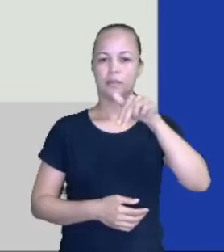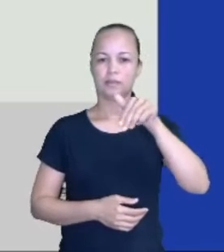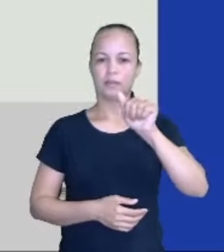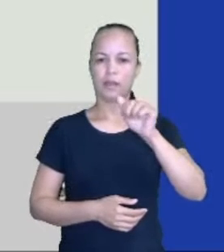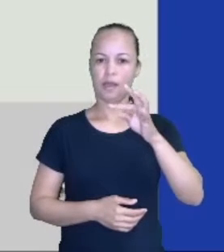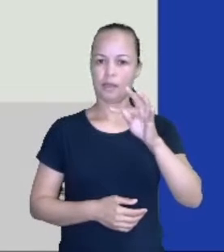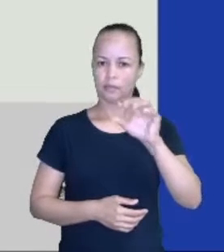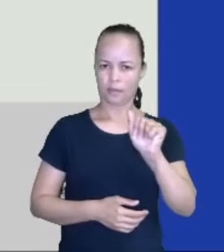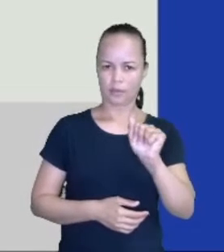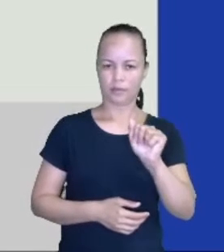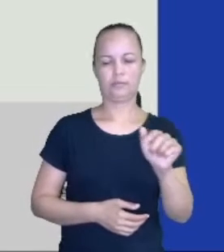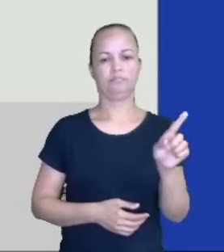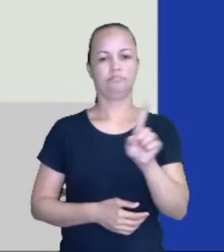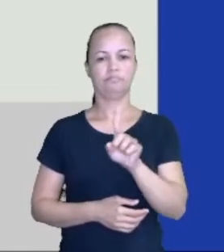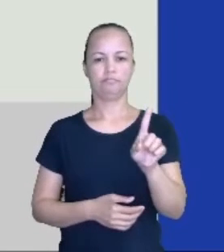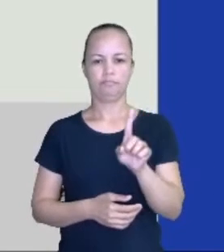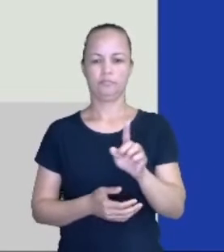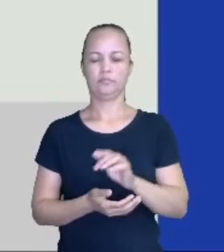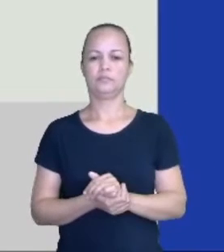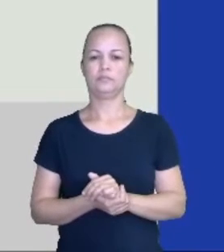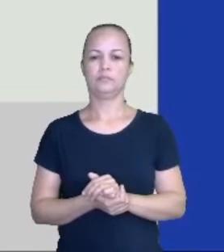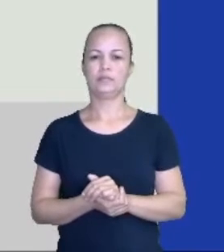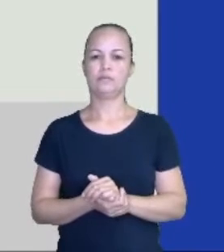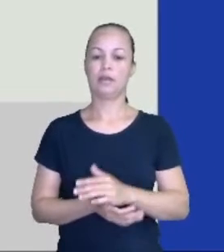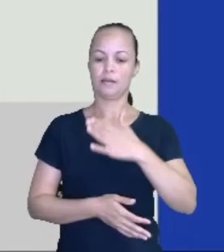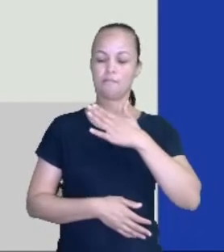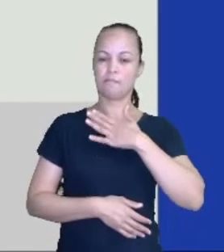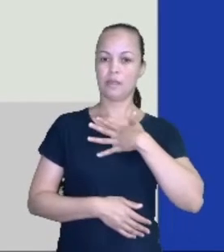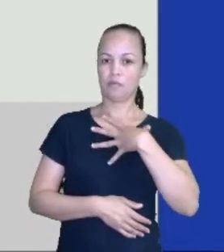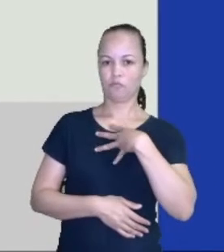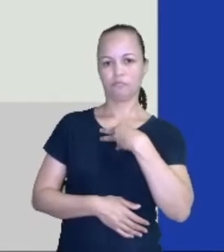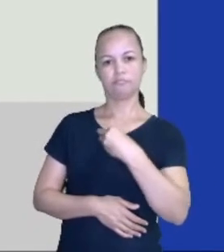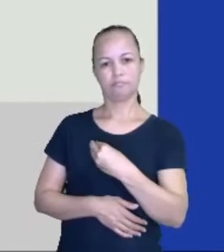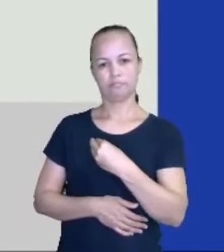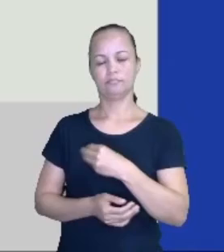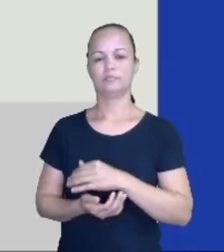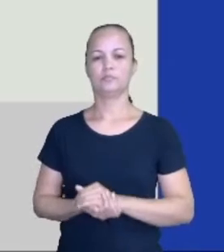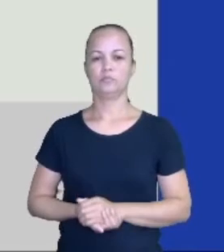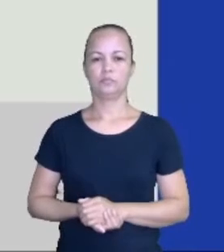Não. É para meu filho.